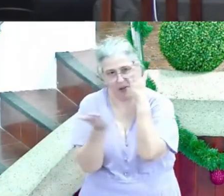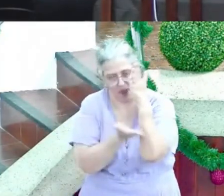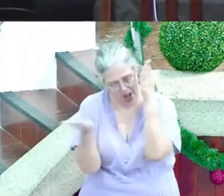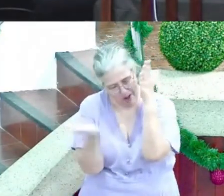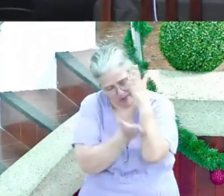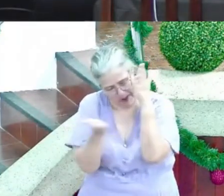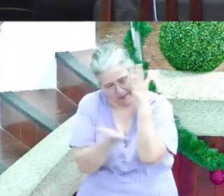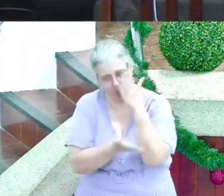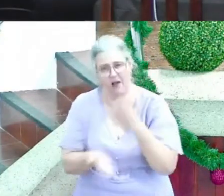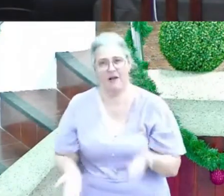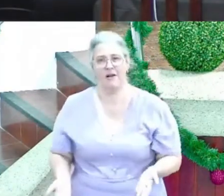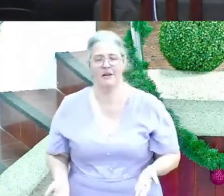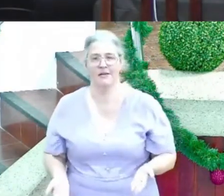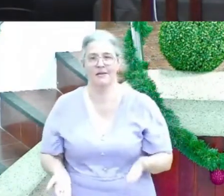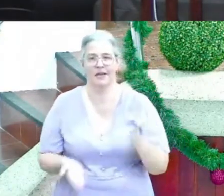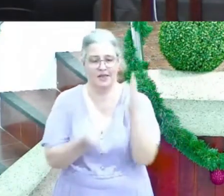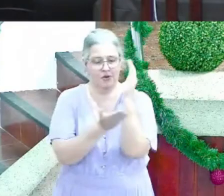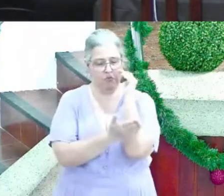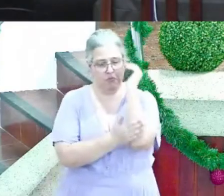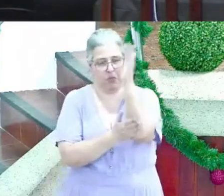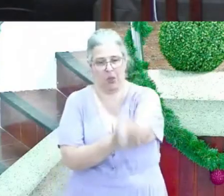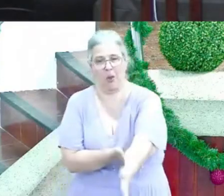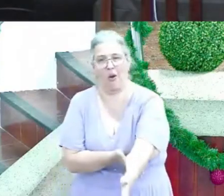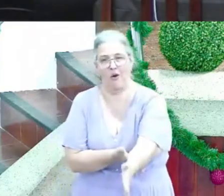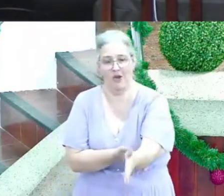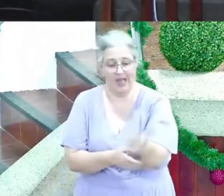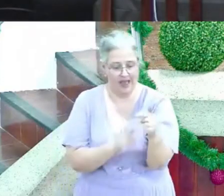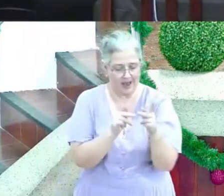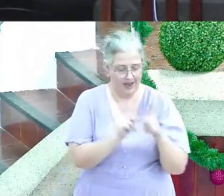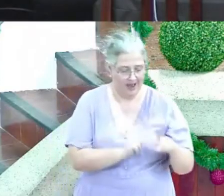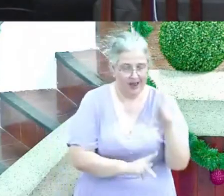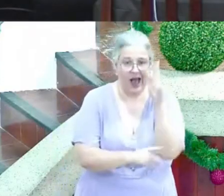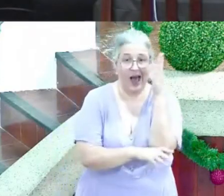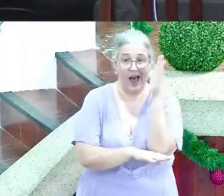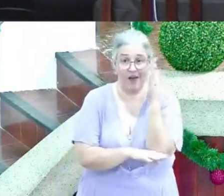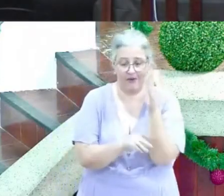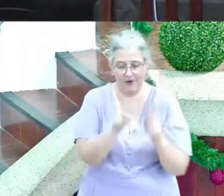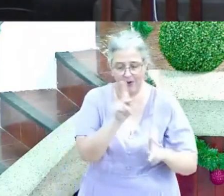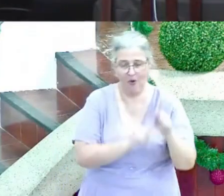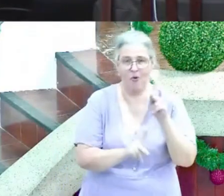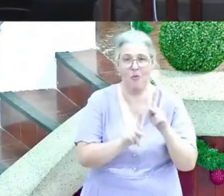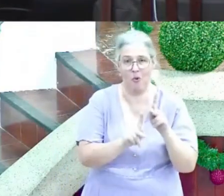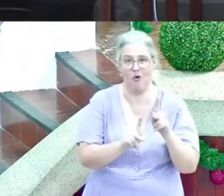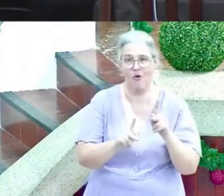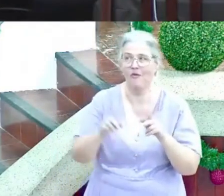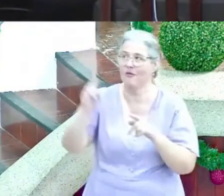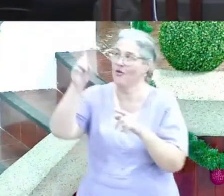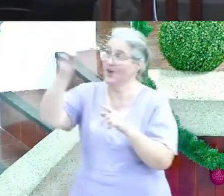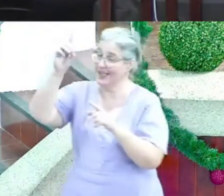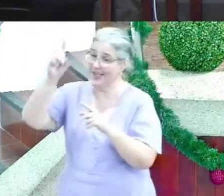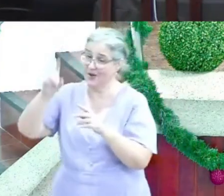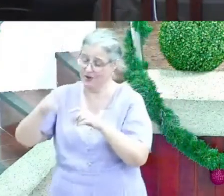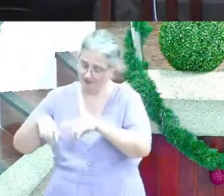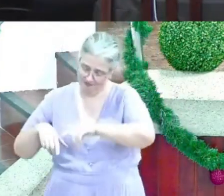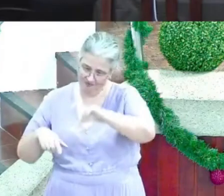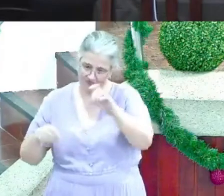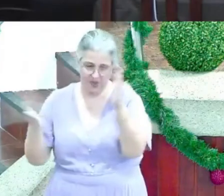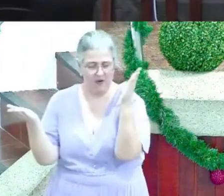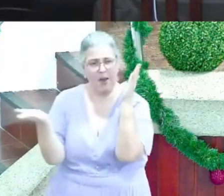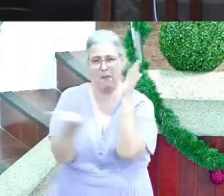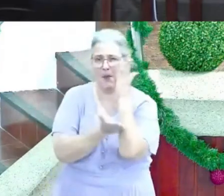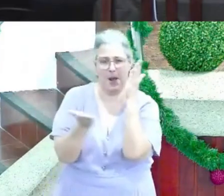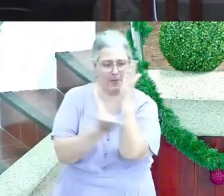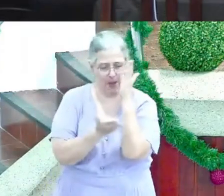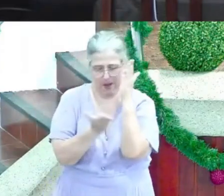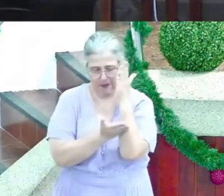fiel à aliança de Deus. O final do capítulo 6, então, nos fornece